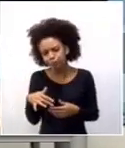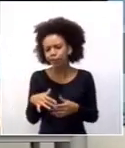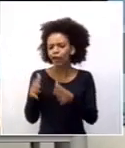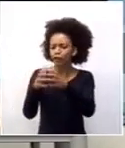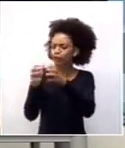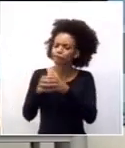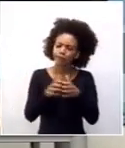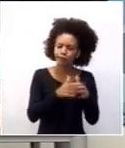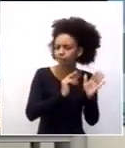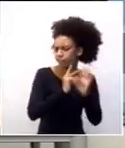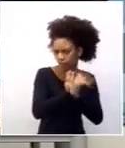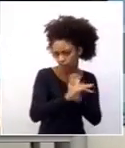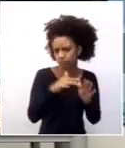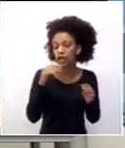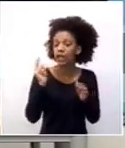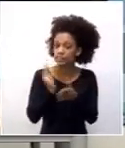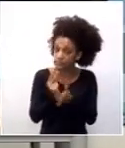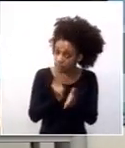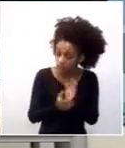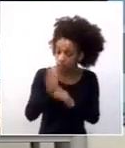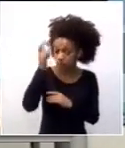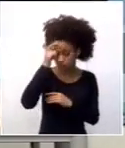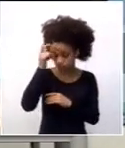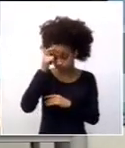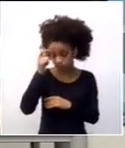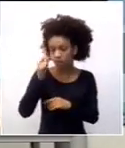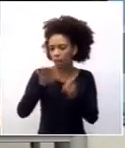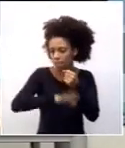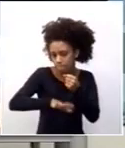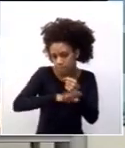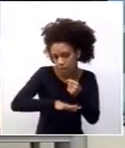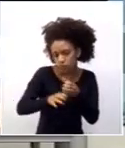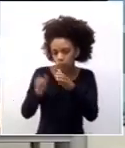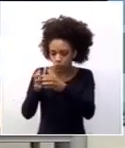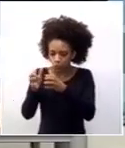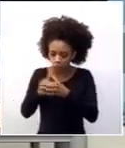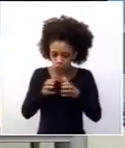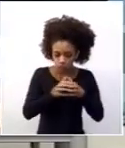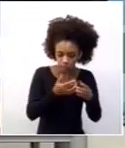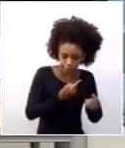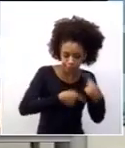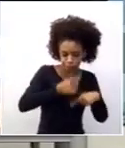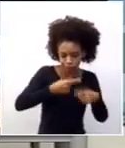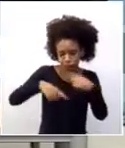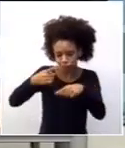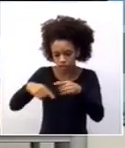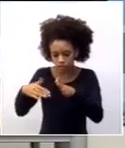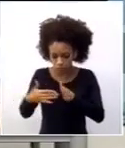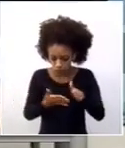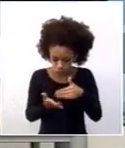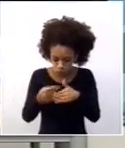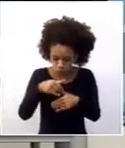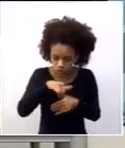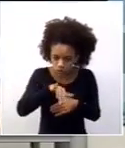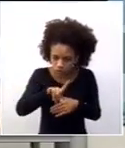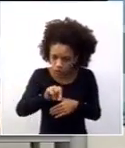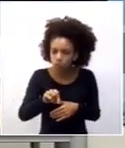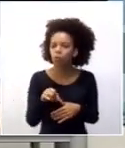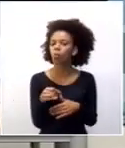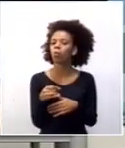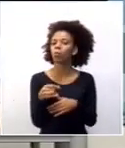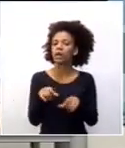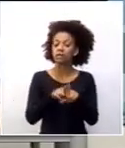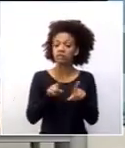povos, sempre sabendo esses conceitos básicos. As sociedades que vão se criar próximos aos rios, a